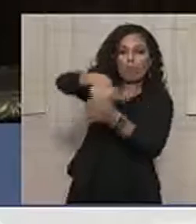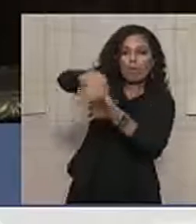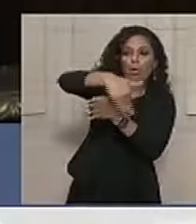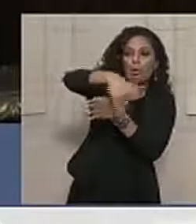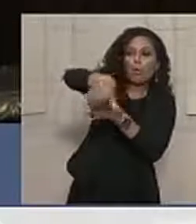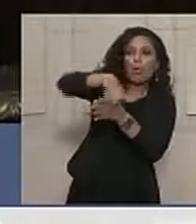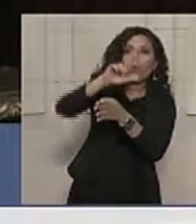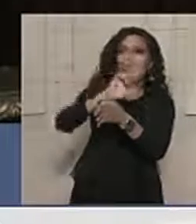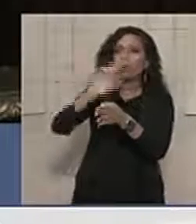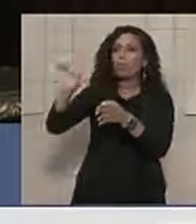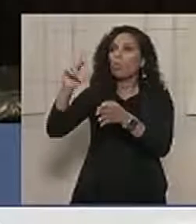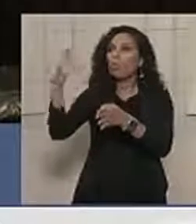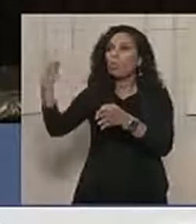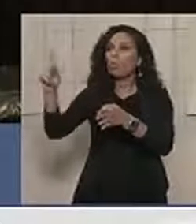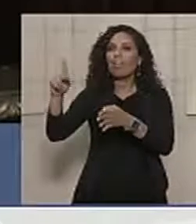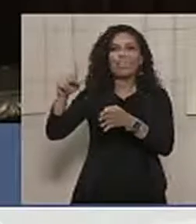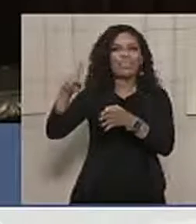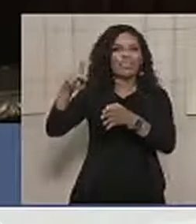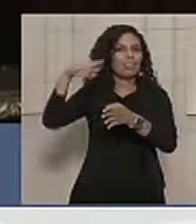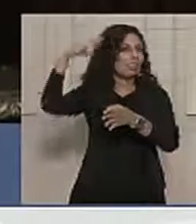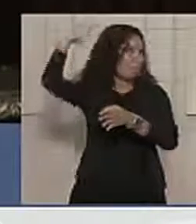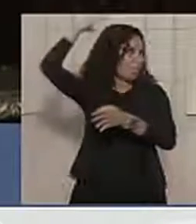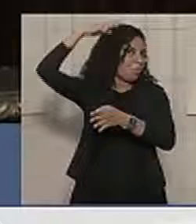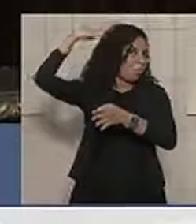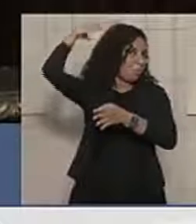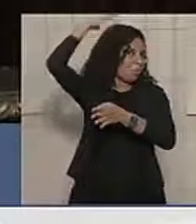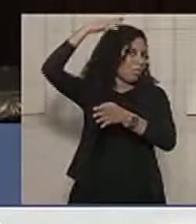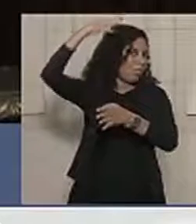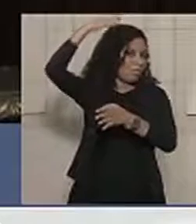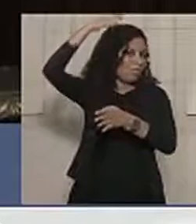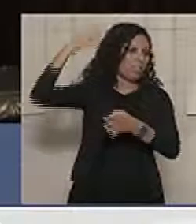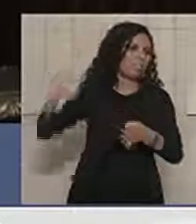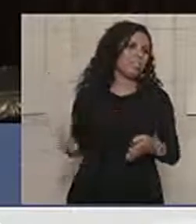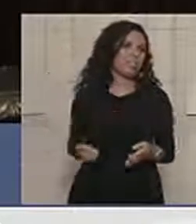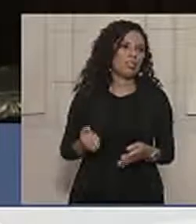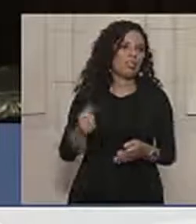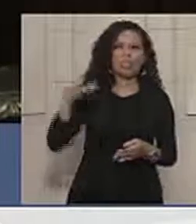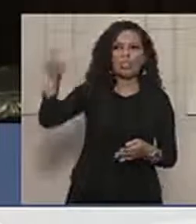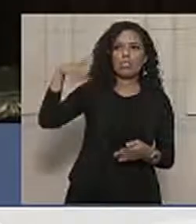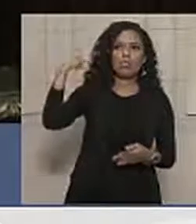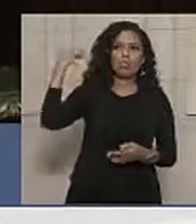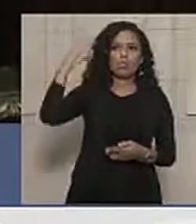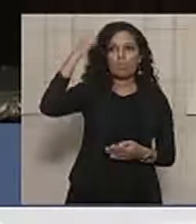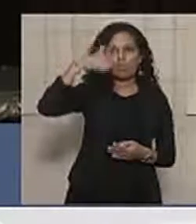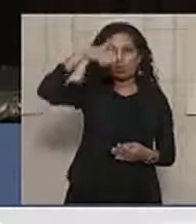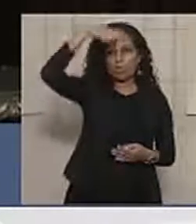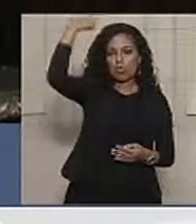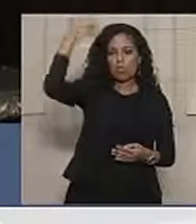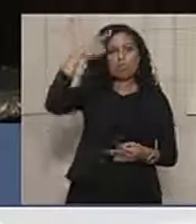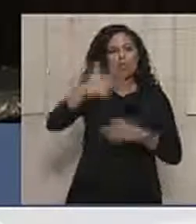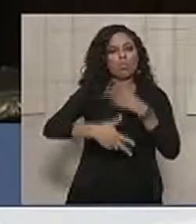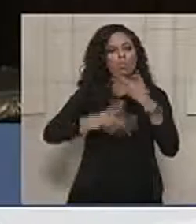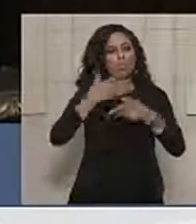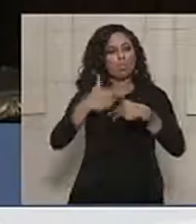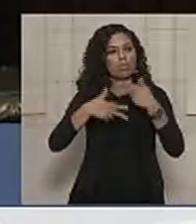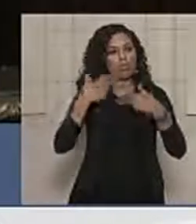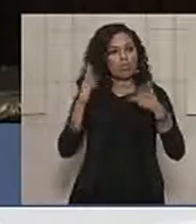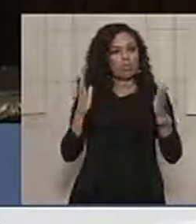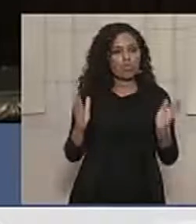Marielle Franco, citada aqui pelo deputado Luiz Paulo, né?